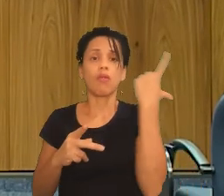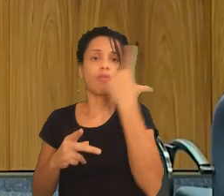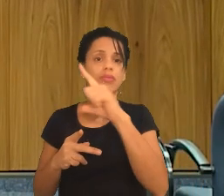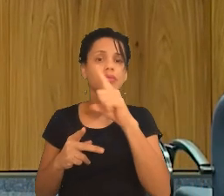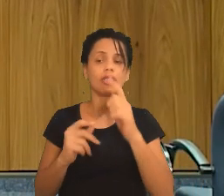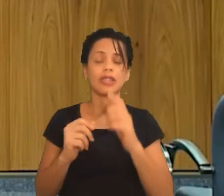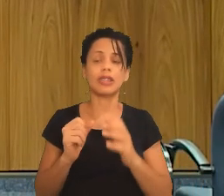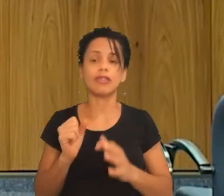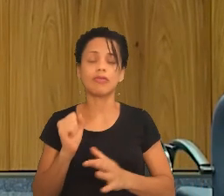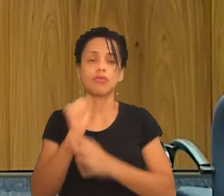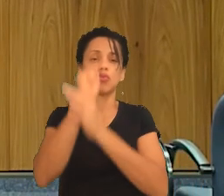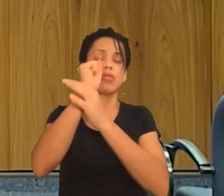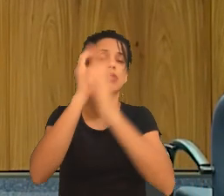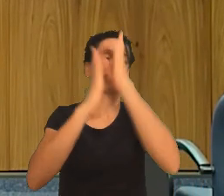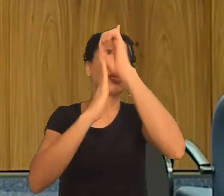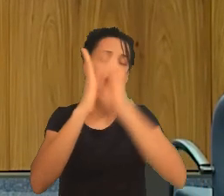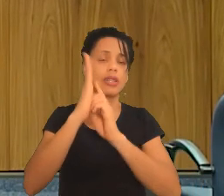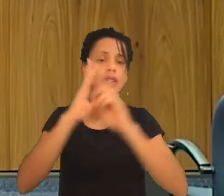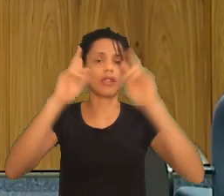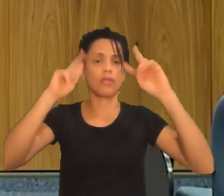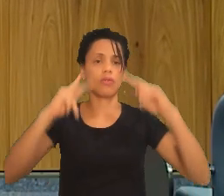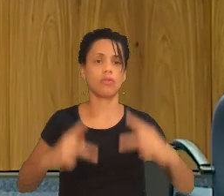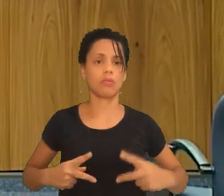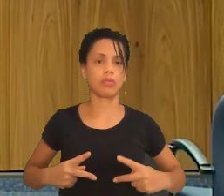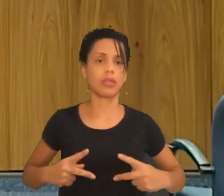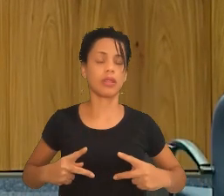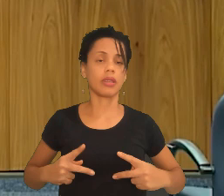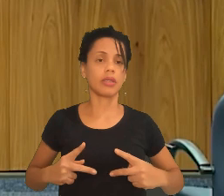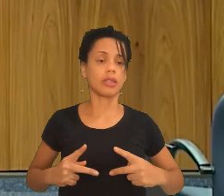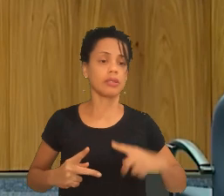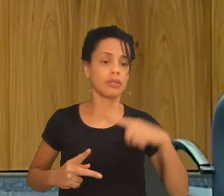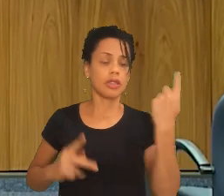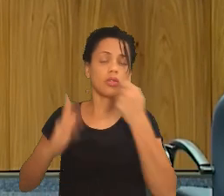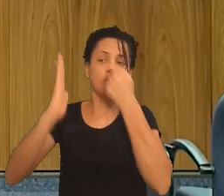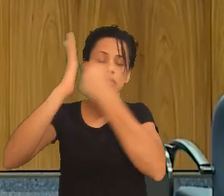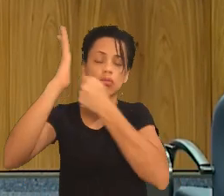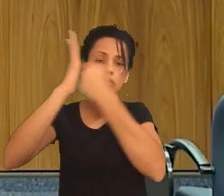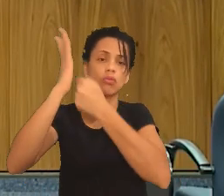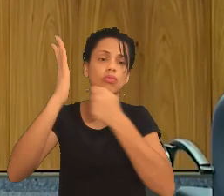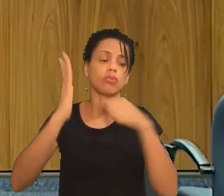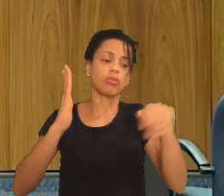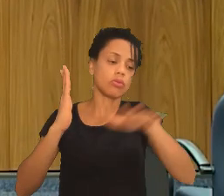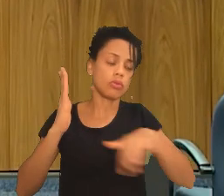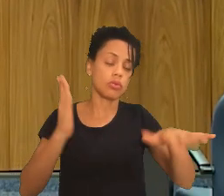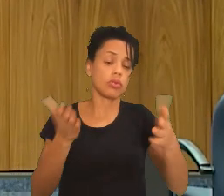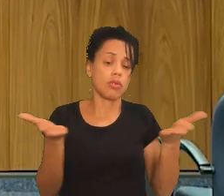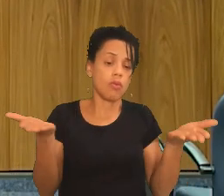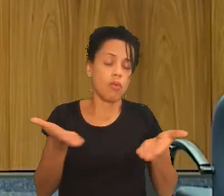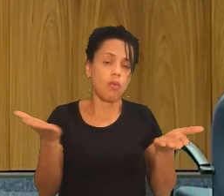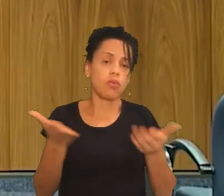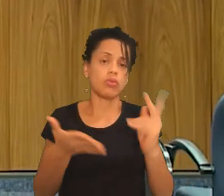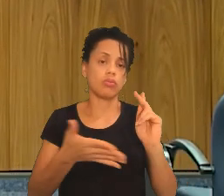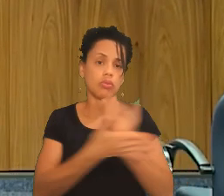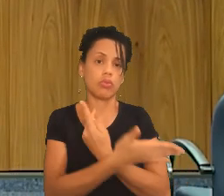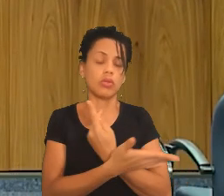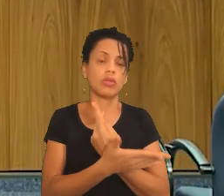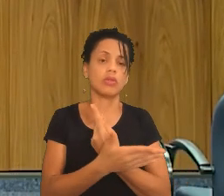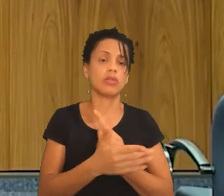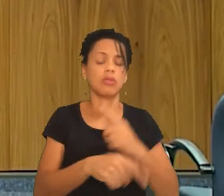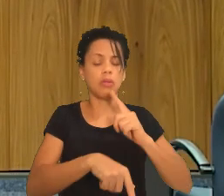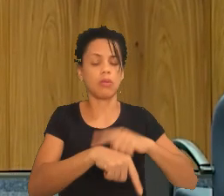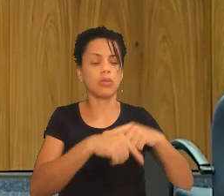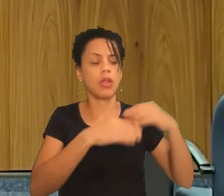de direitos humanos dentro da nossa luta, da nossa situação atual e também ao longo de todo esse tempo,